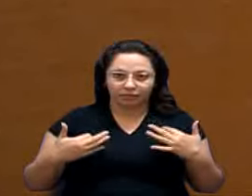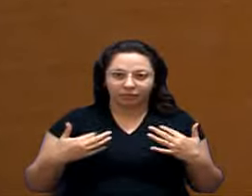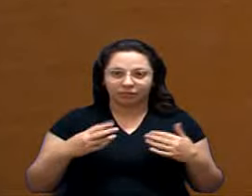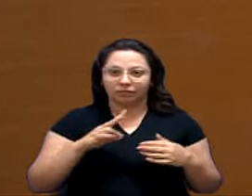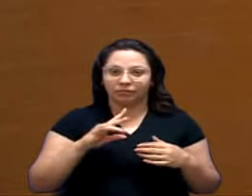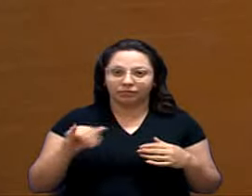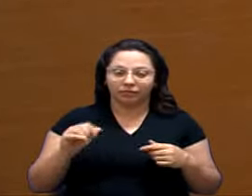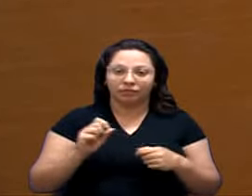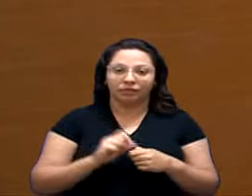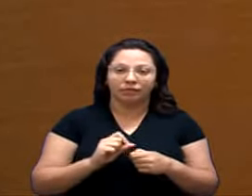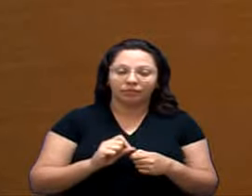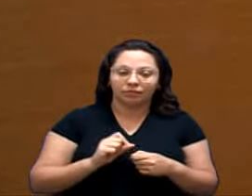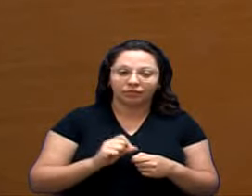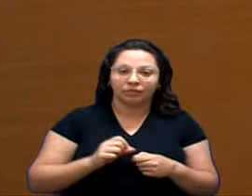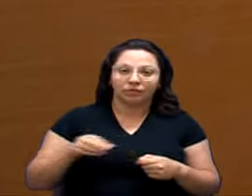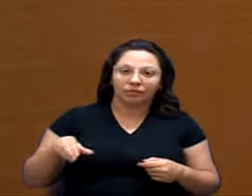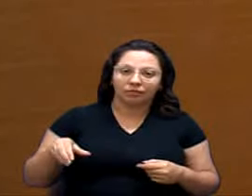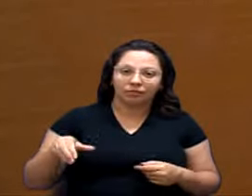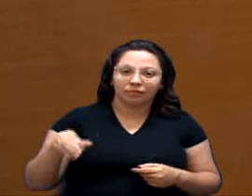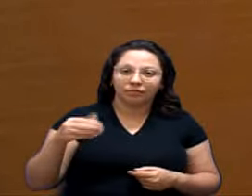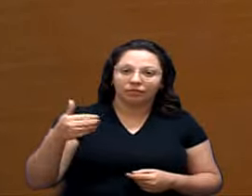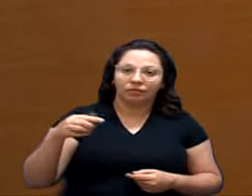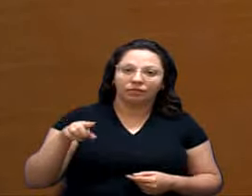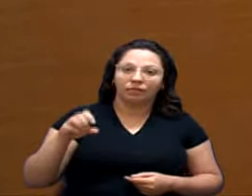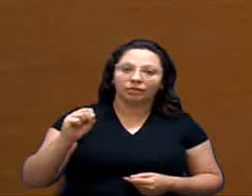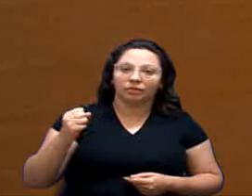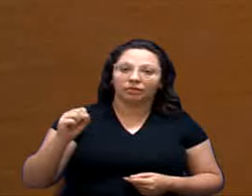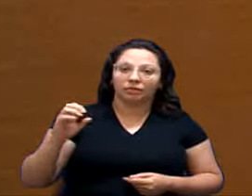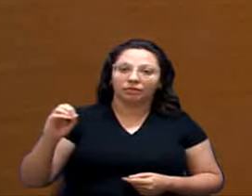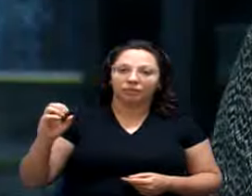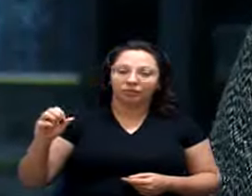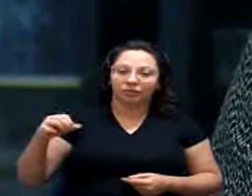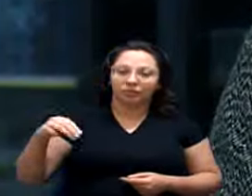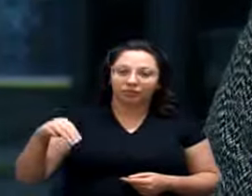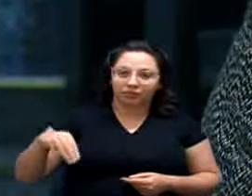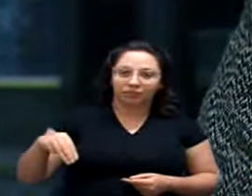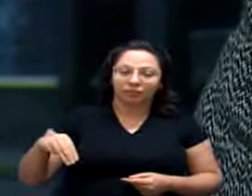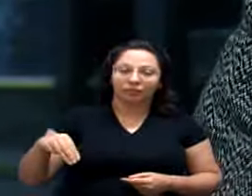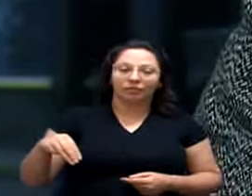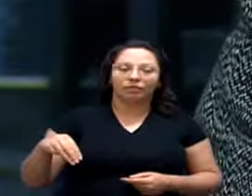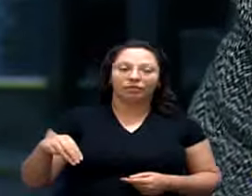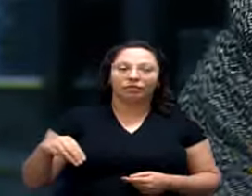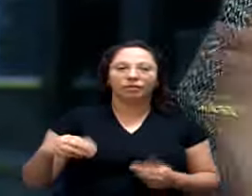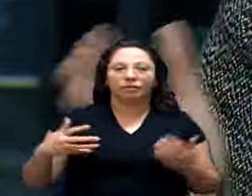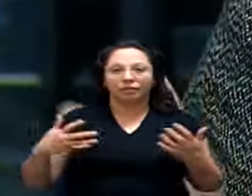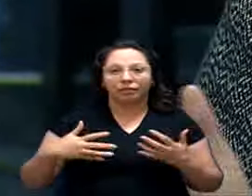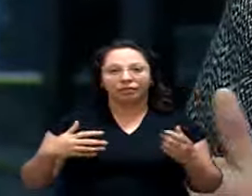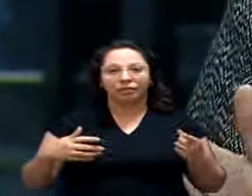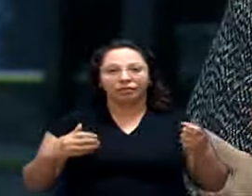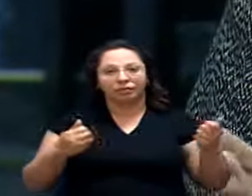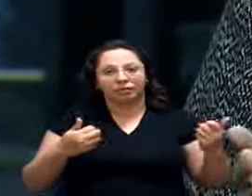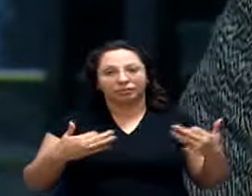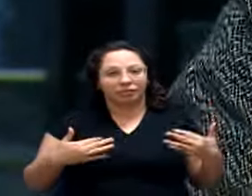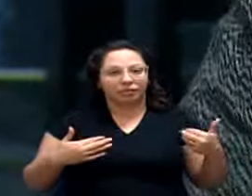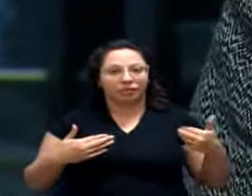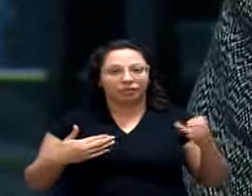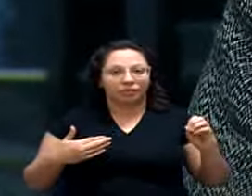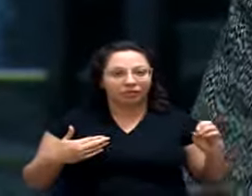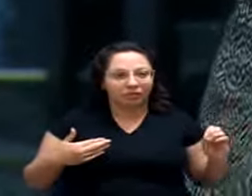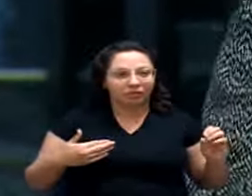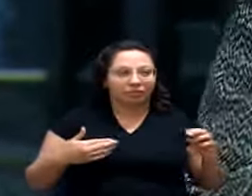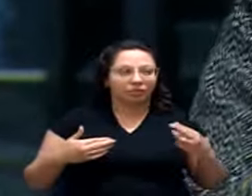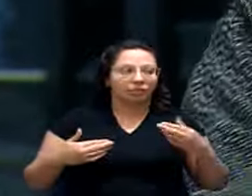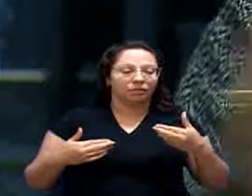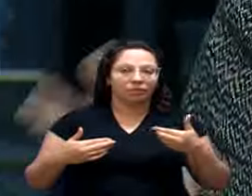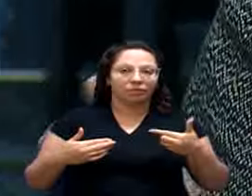Direita com uma extensão de 1800 m e a proposta inovadora agora de 100 e 200 m como que seria